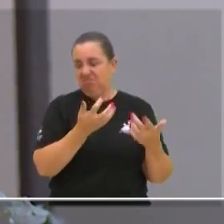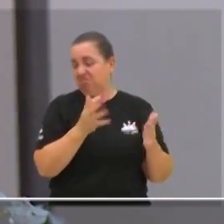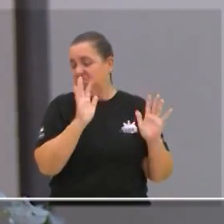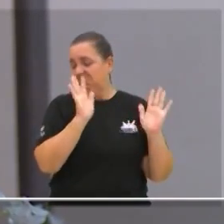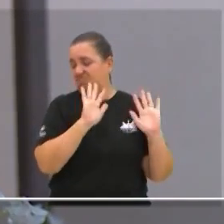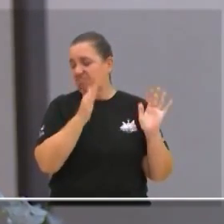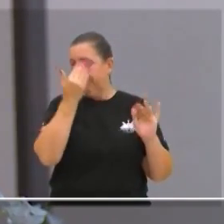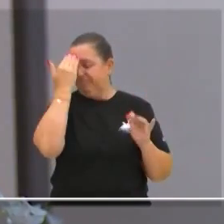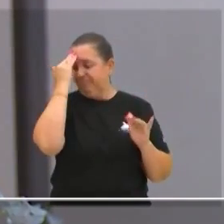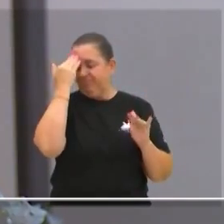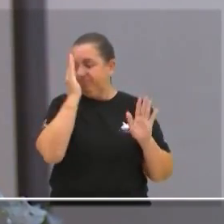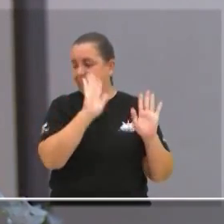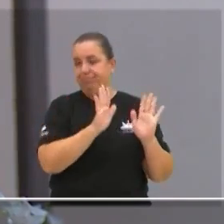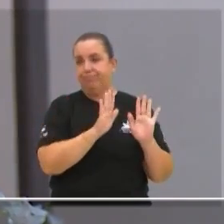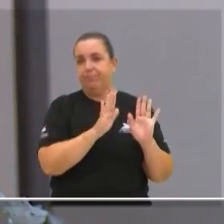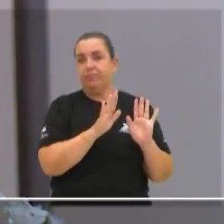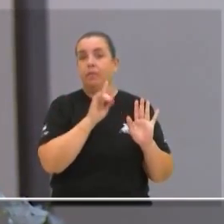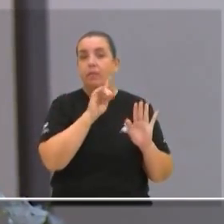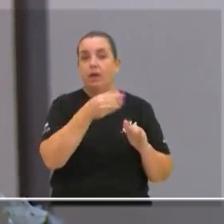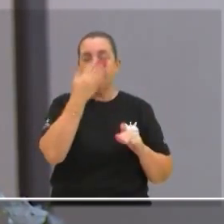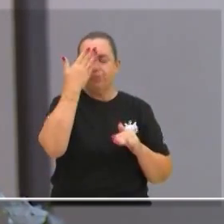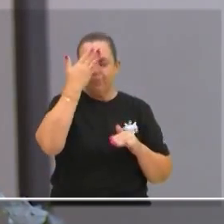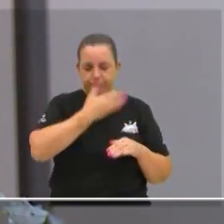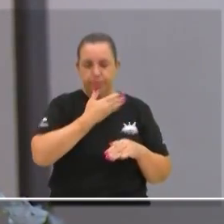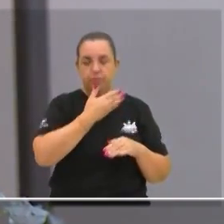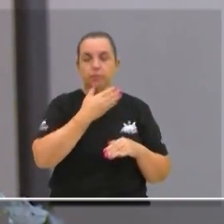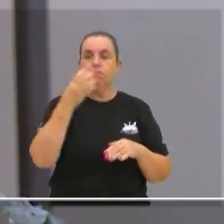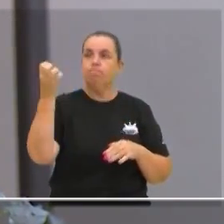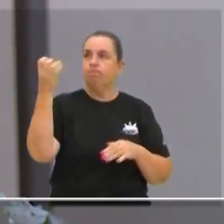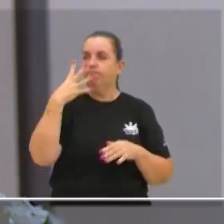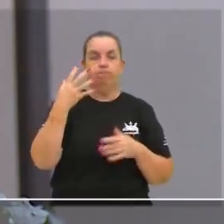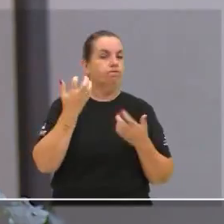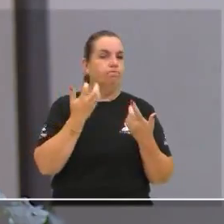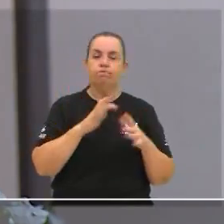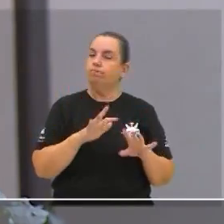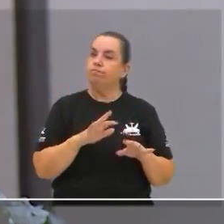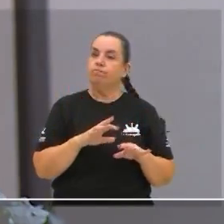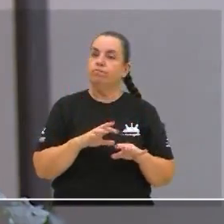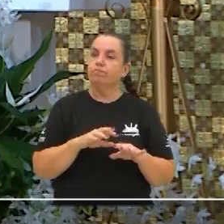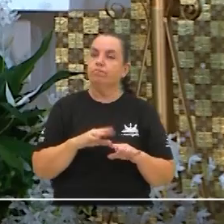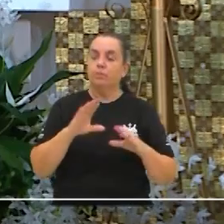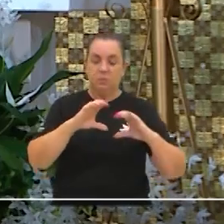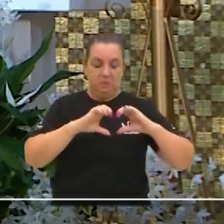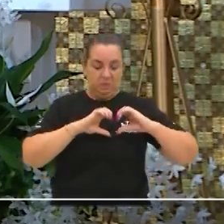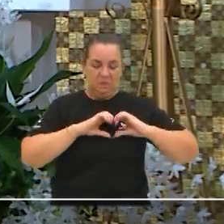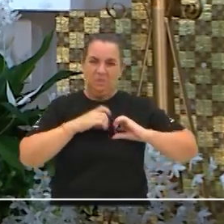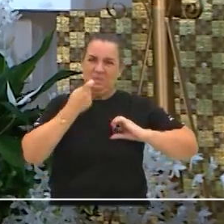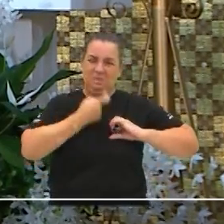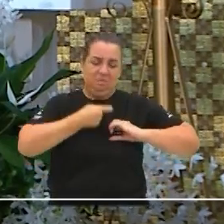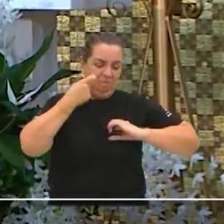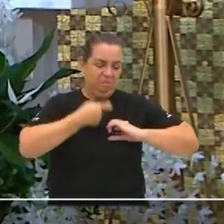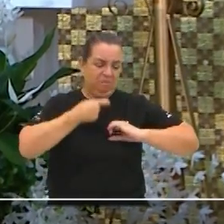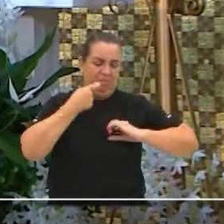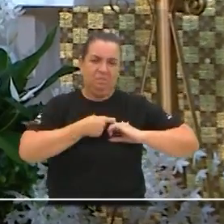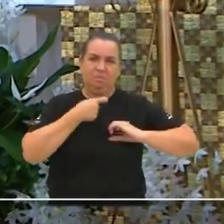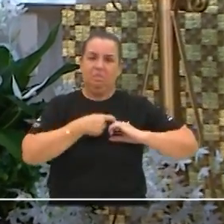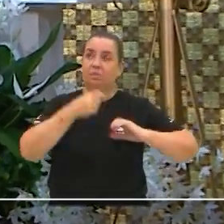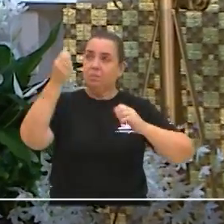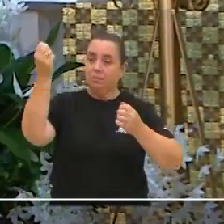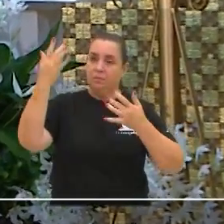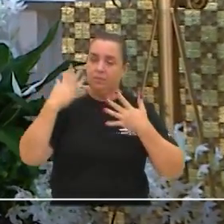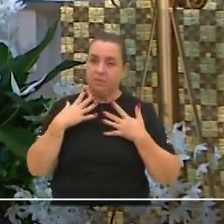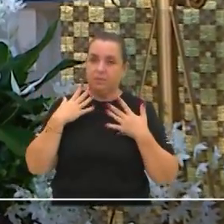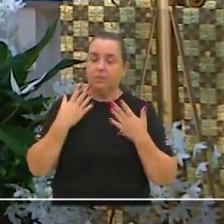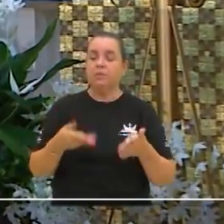entendia. Ele estava cego para a luz, ele estava com o coração duro para a graça que